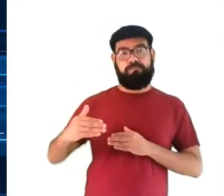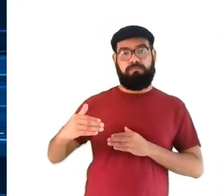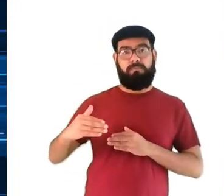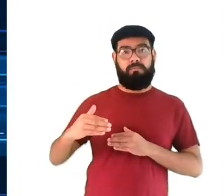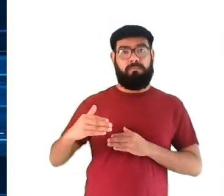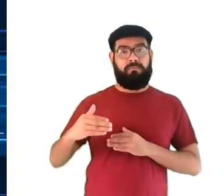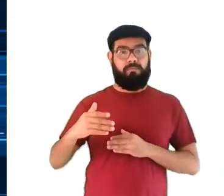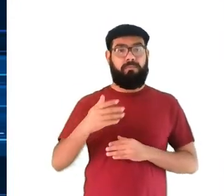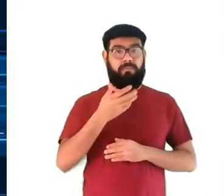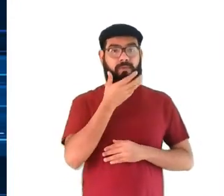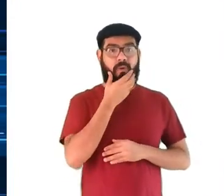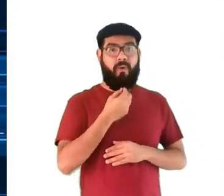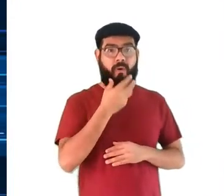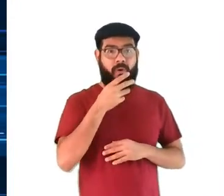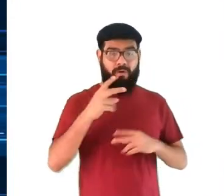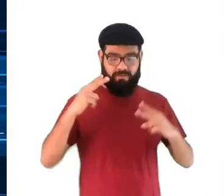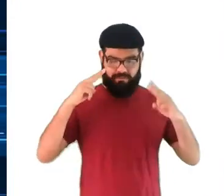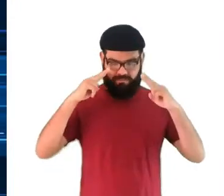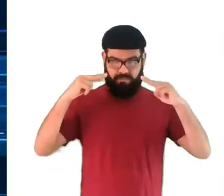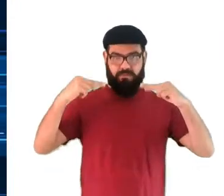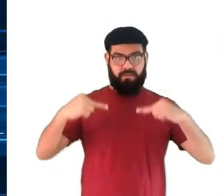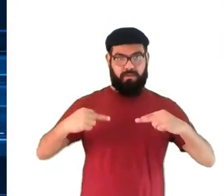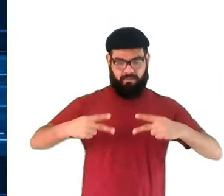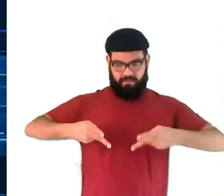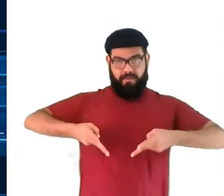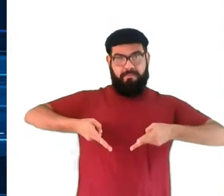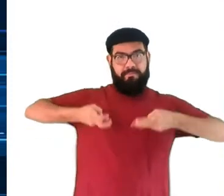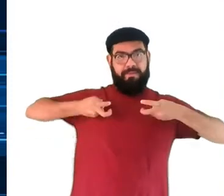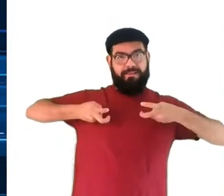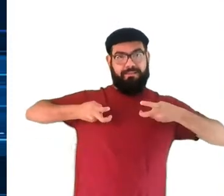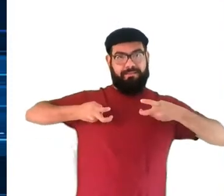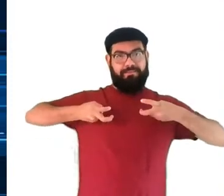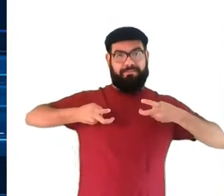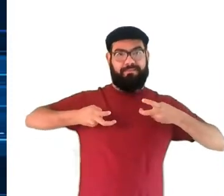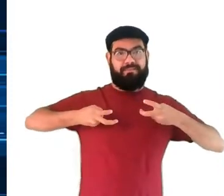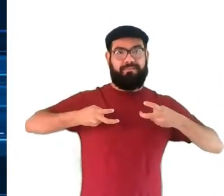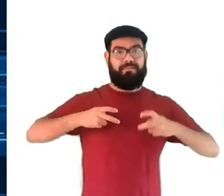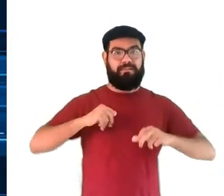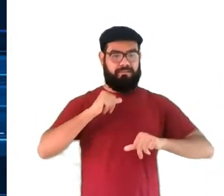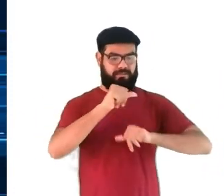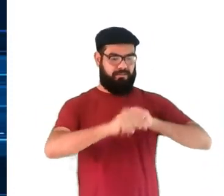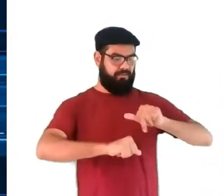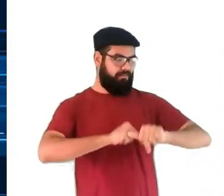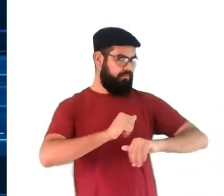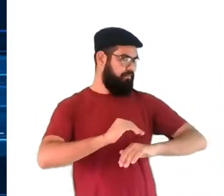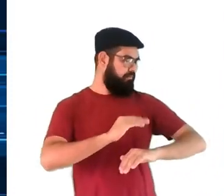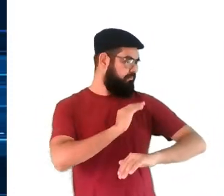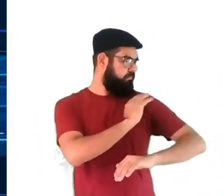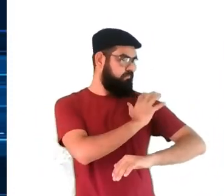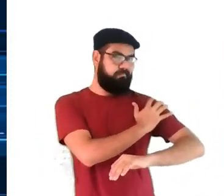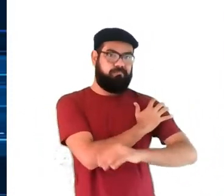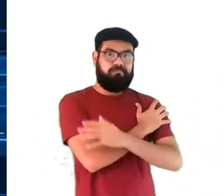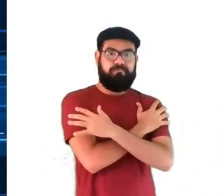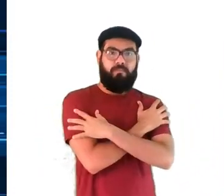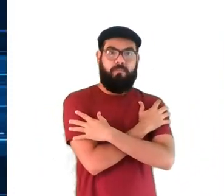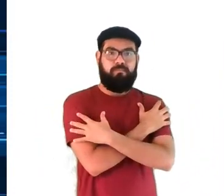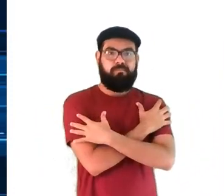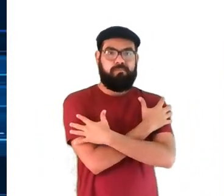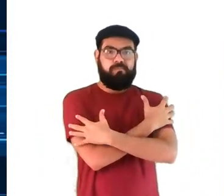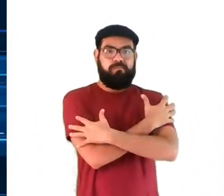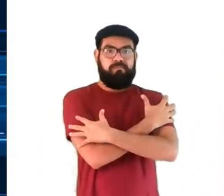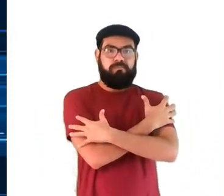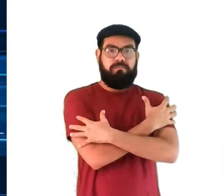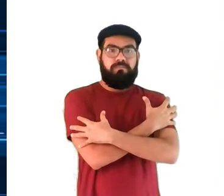ele percebe. O desenvolvimento dos músculos, o aparecimento de